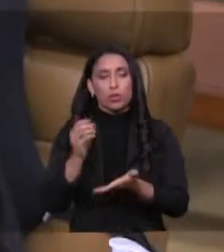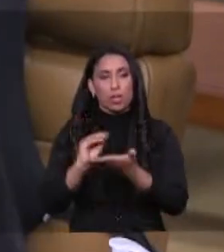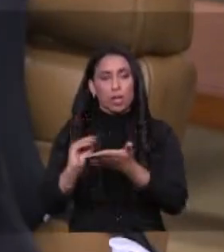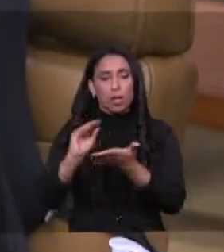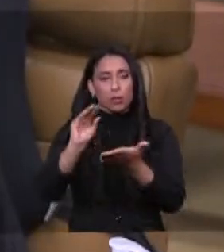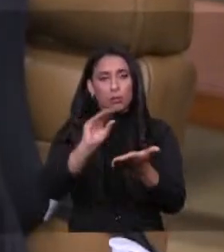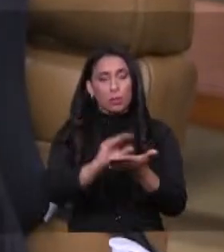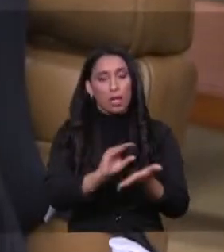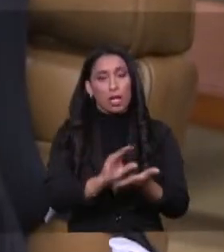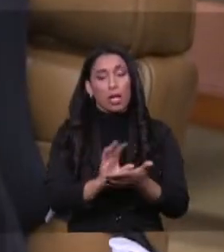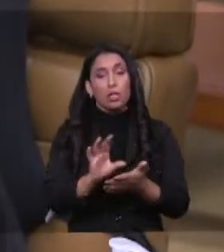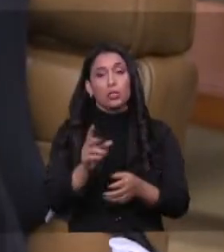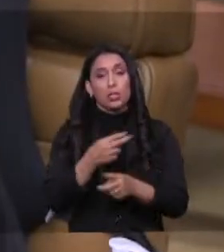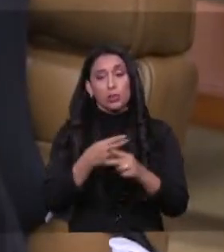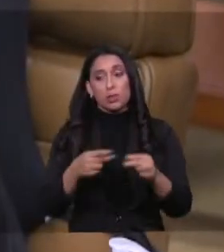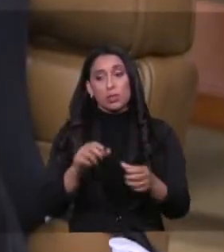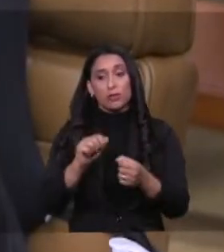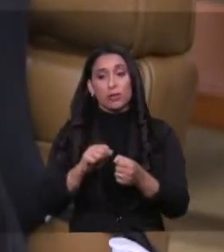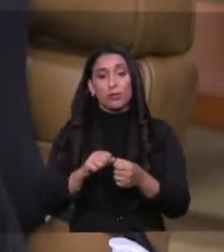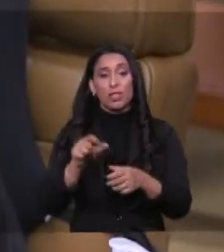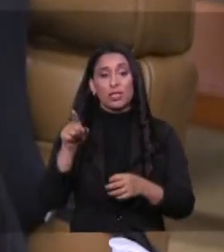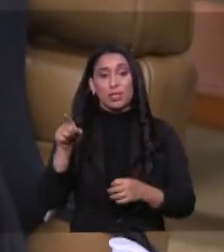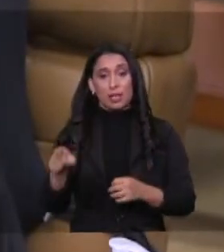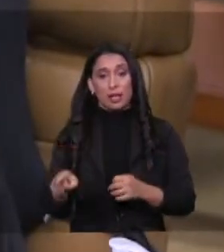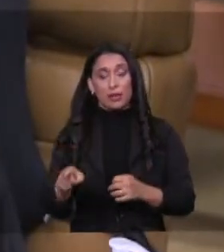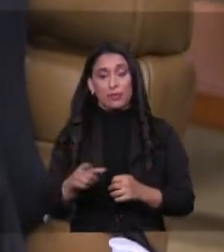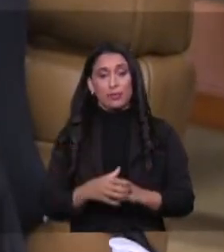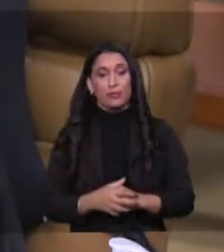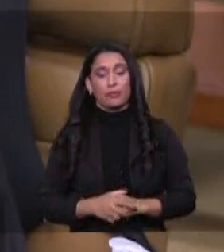seja, só das benfeitorias.